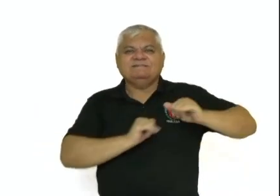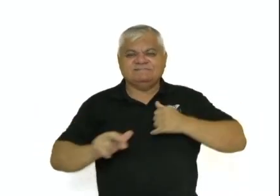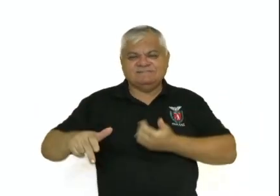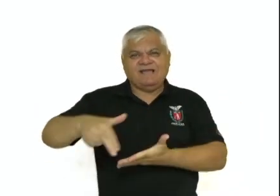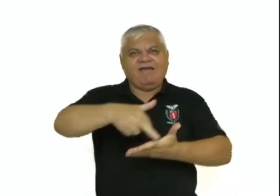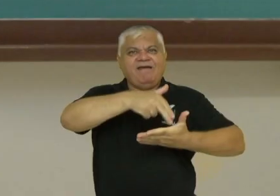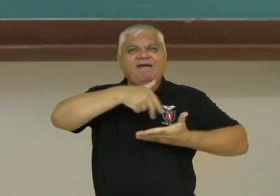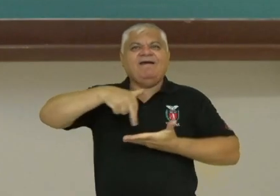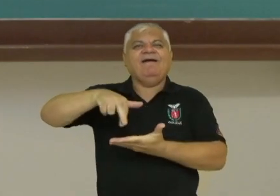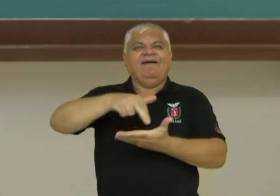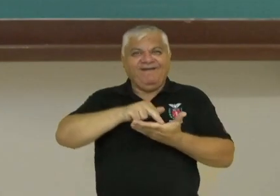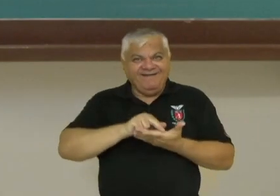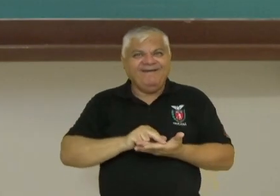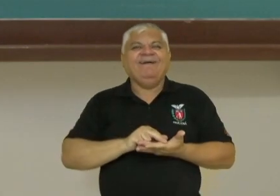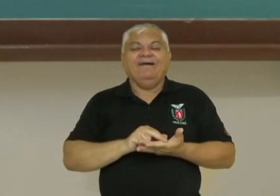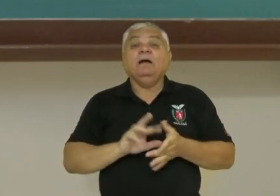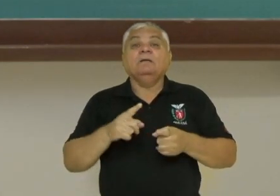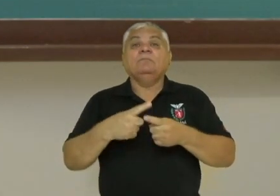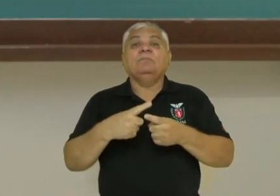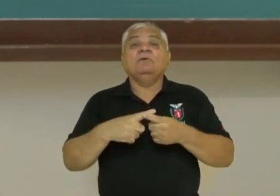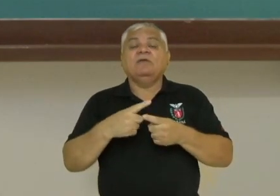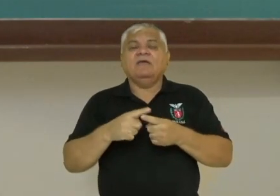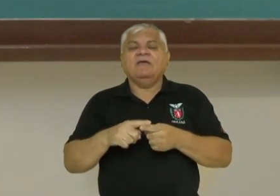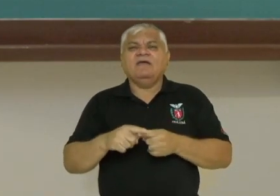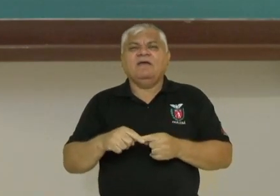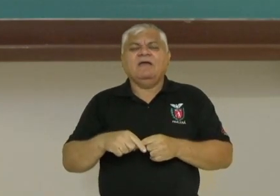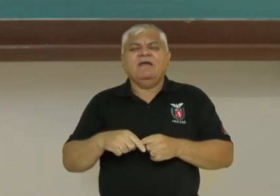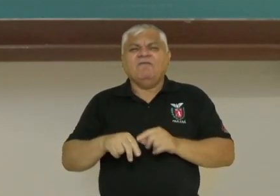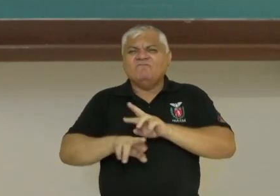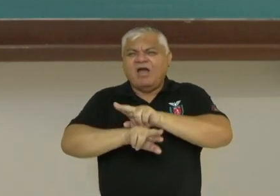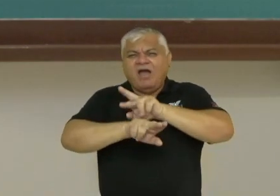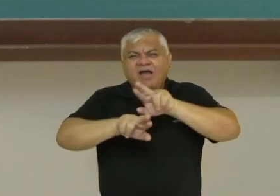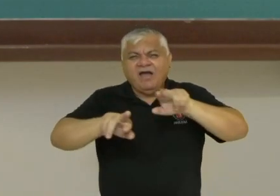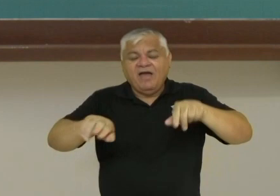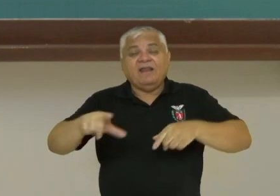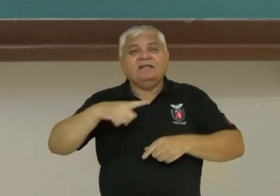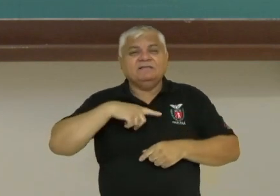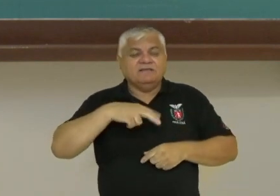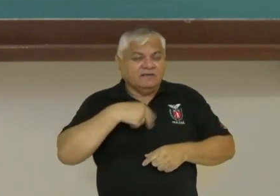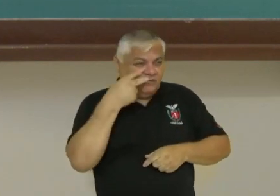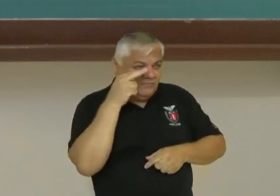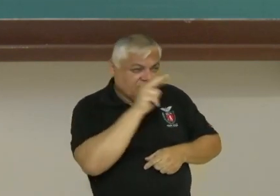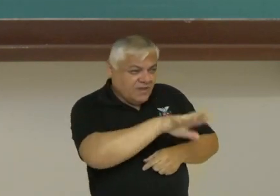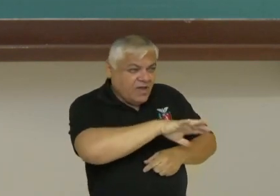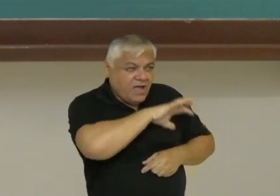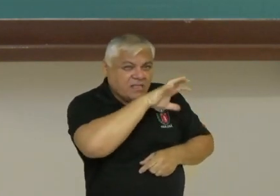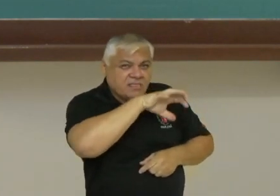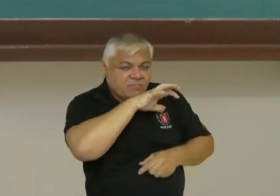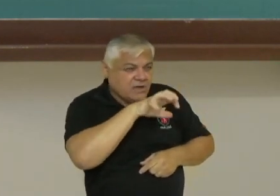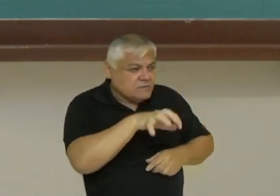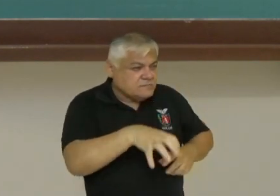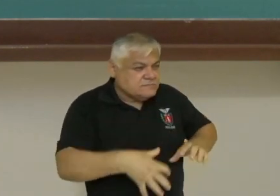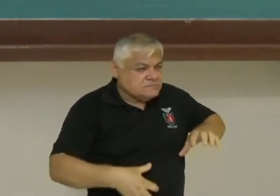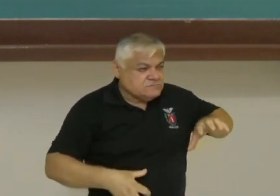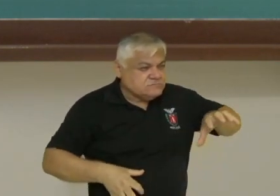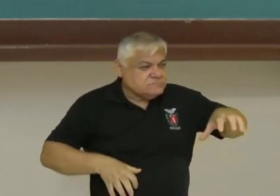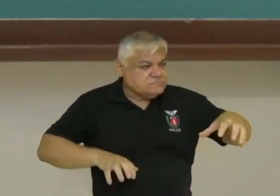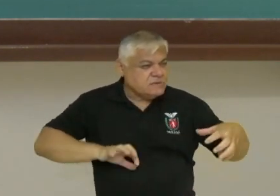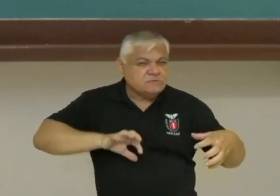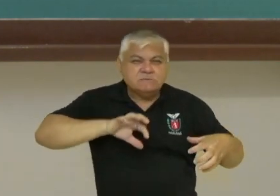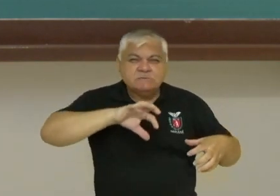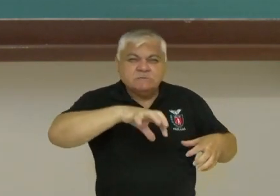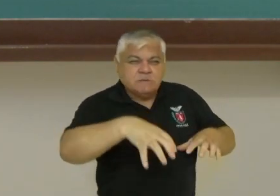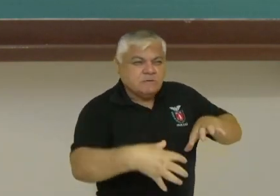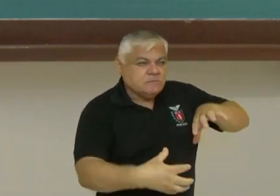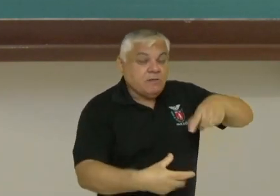danças mais primitivas mostrava que muito dessa dança ela era a reprodução de movimentos dos animais